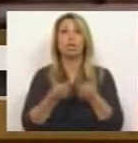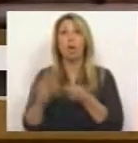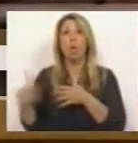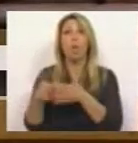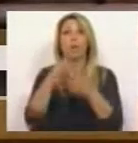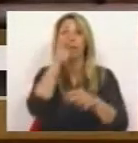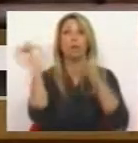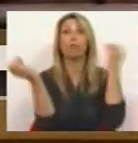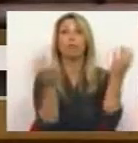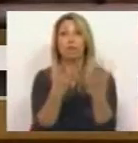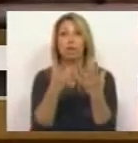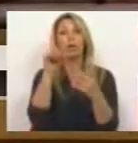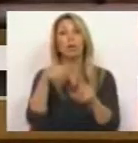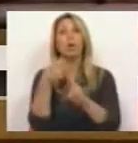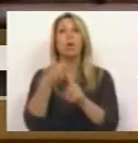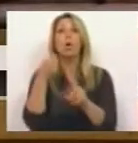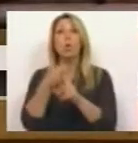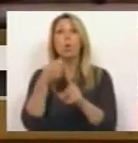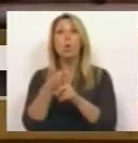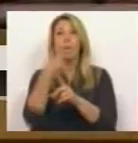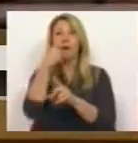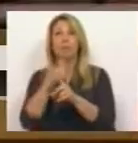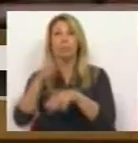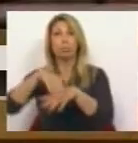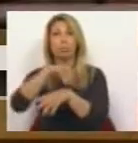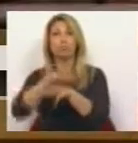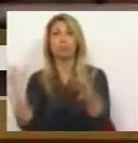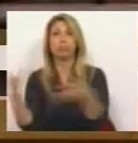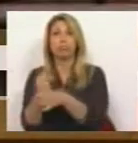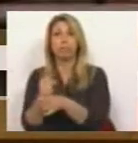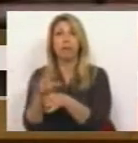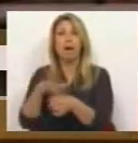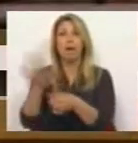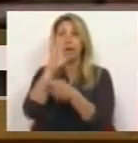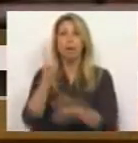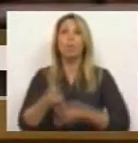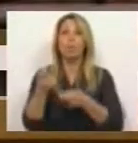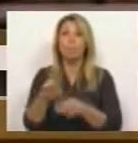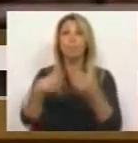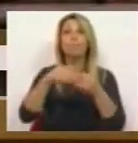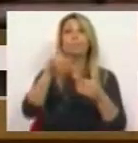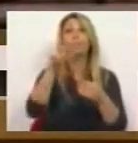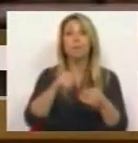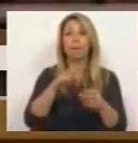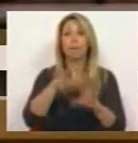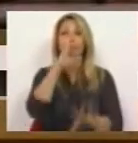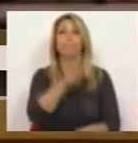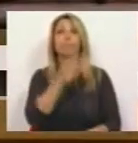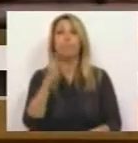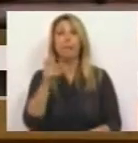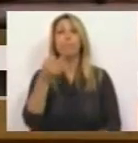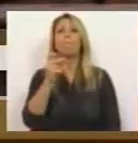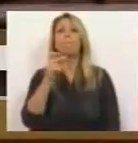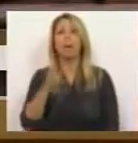no combate à desertificação e ao abandono do mundo rural. Acresce ainda os efeitos da aplicação da PAC,